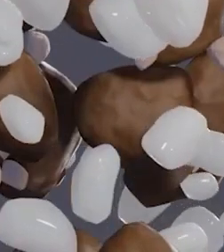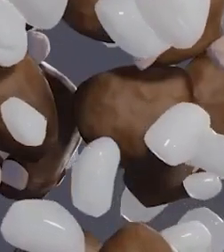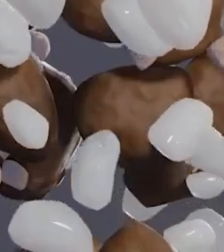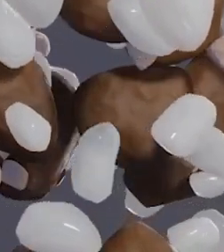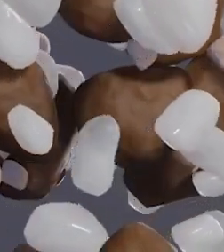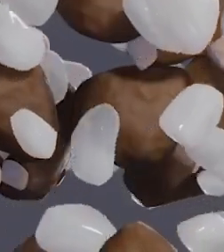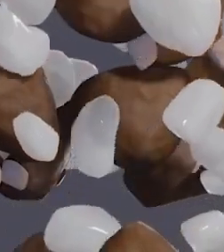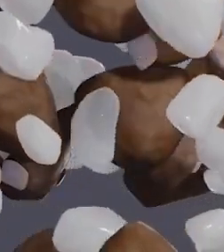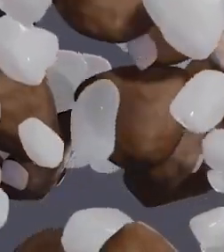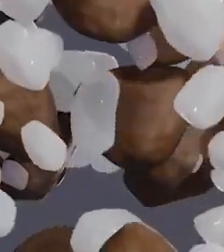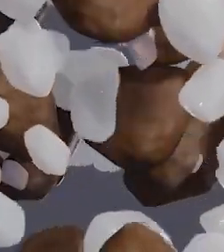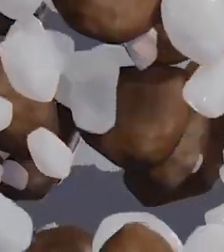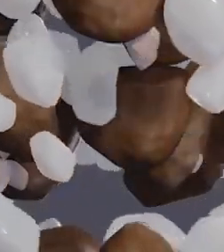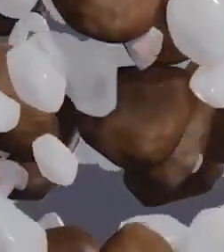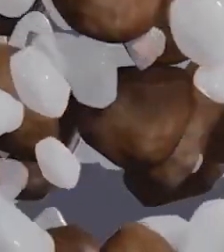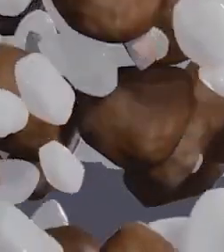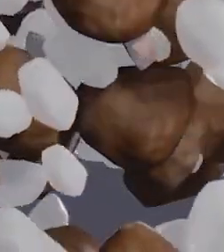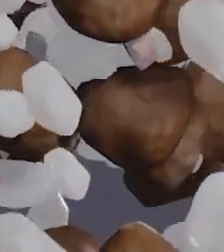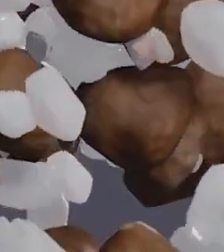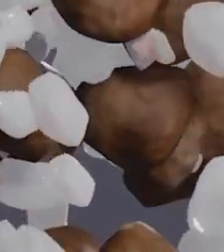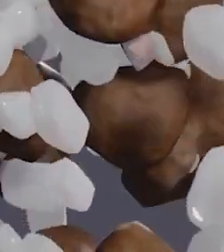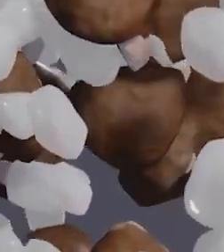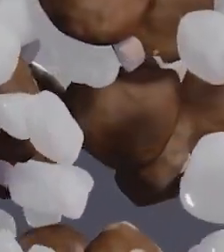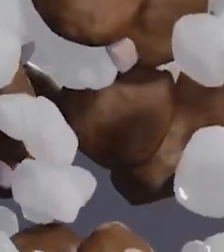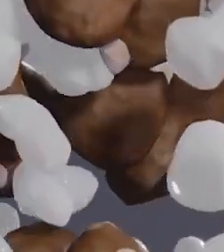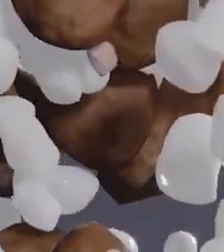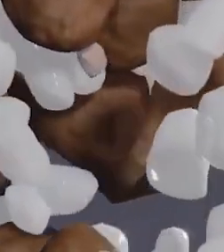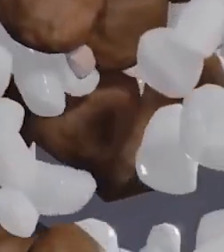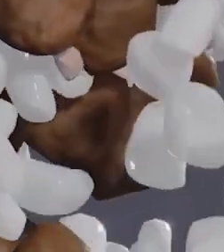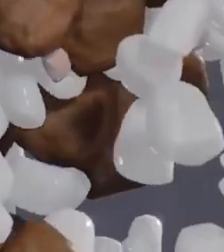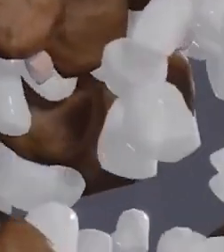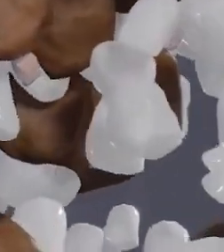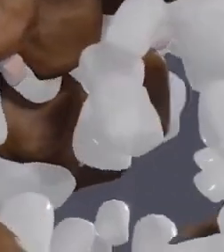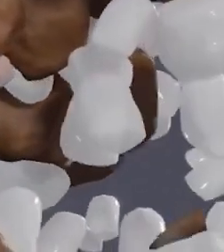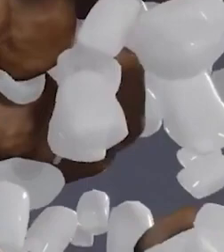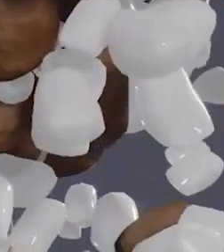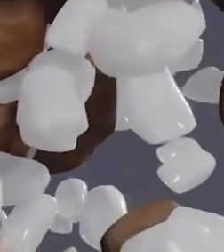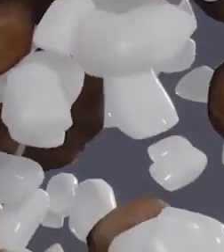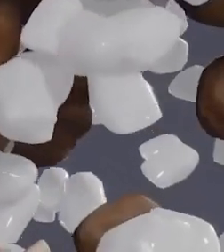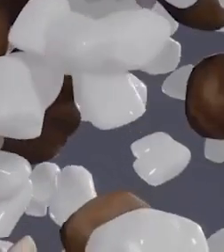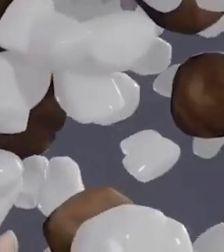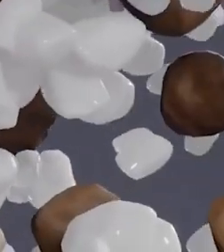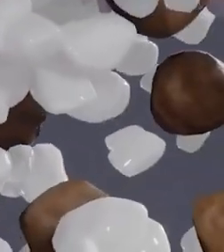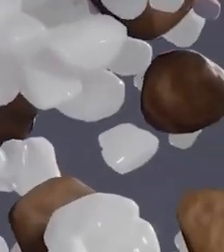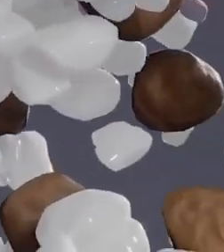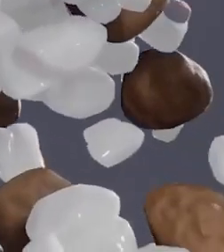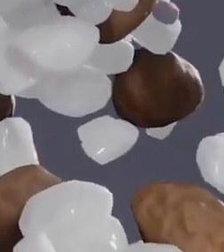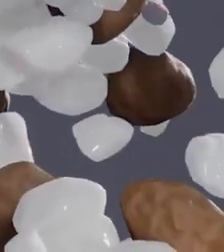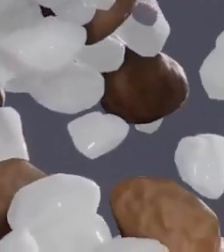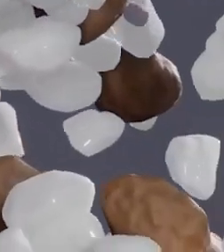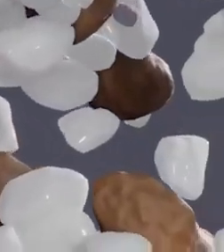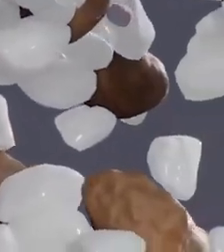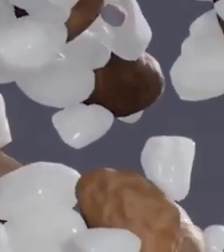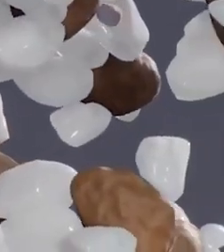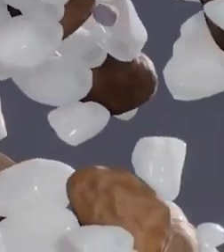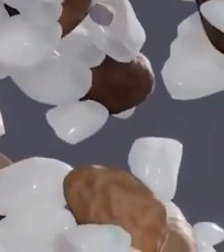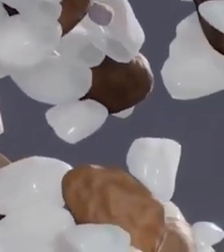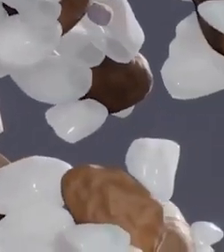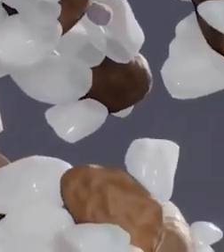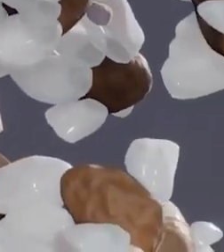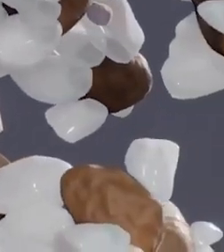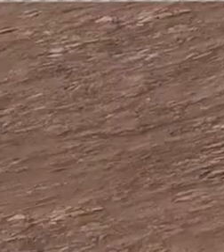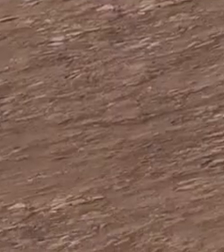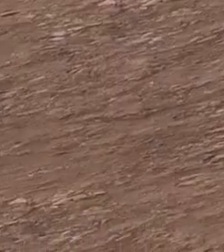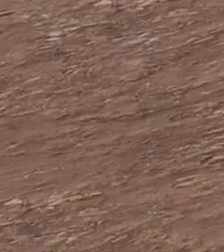vazios existentes, impedindo percolação. O processo, adicionalmente, conferiu coesão